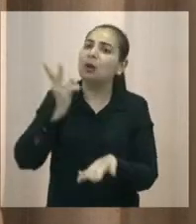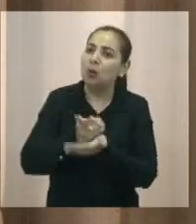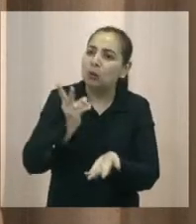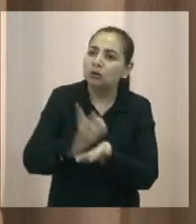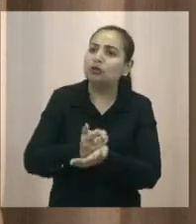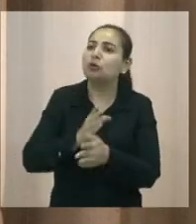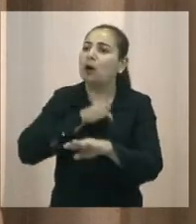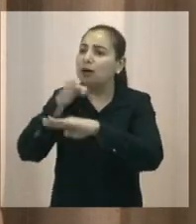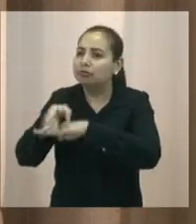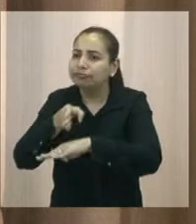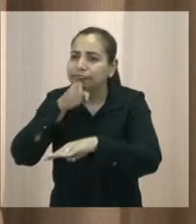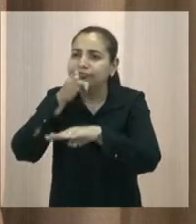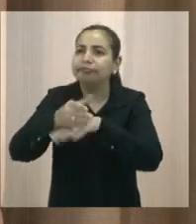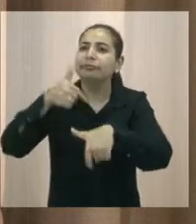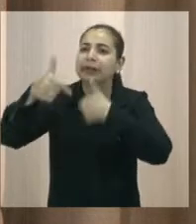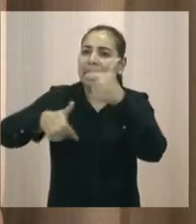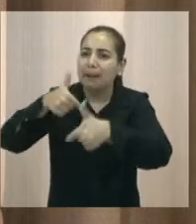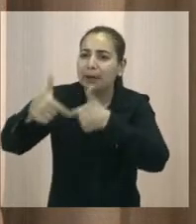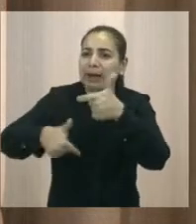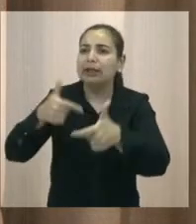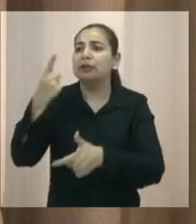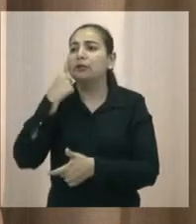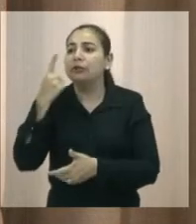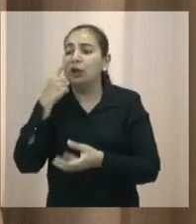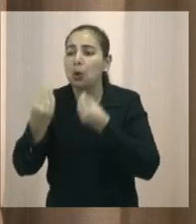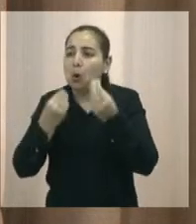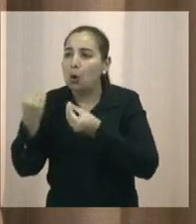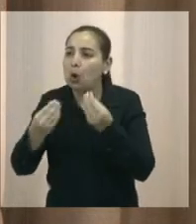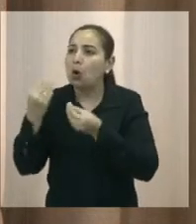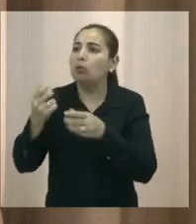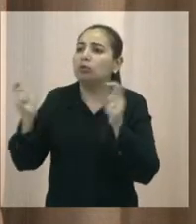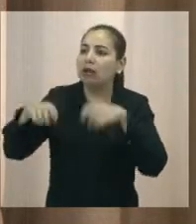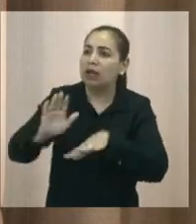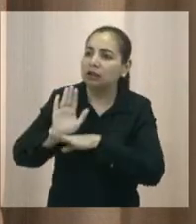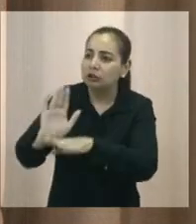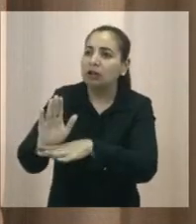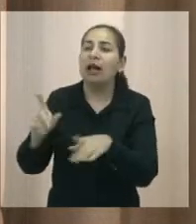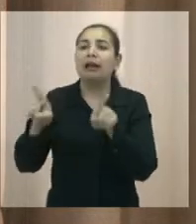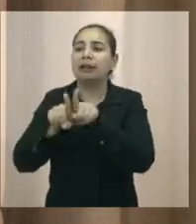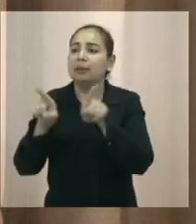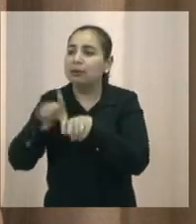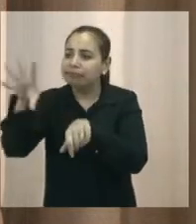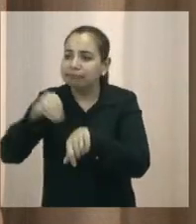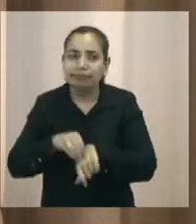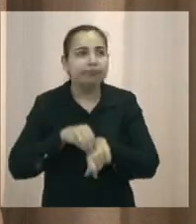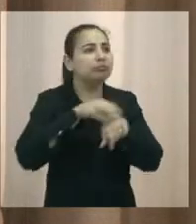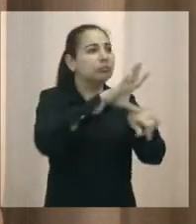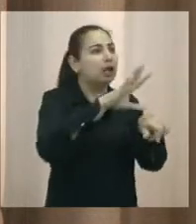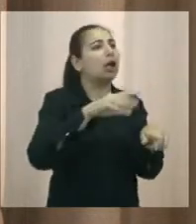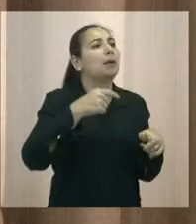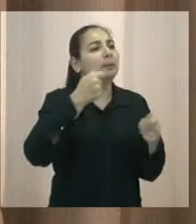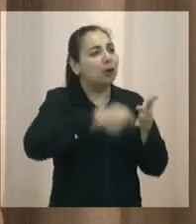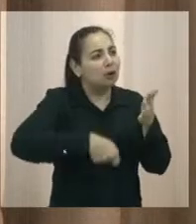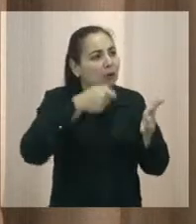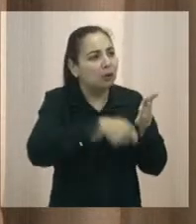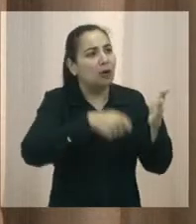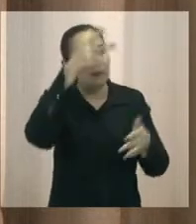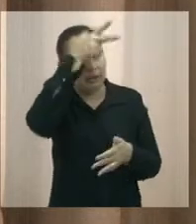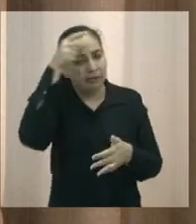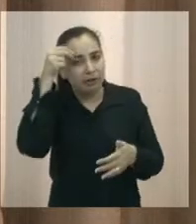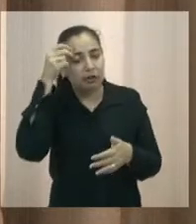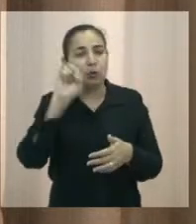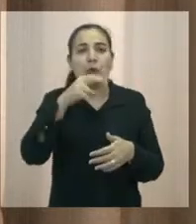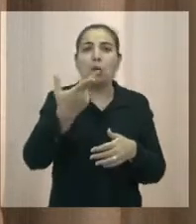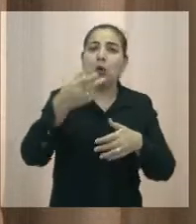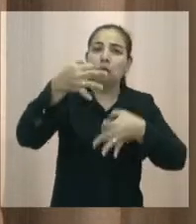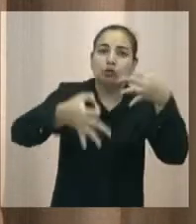das comunidades, vendo as dificuldades, fazendo as cobranças necessárias, dialogando com o poder público, dialogando com as instituições essenciais à